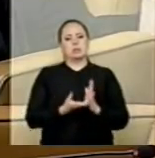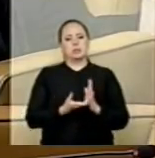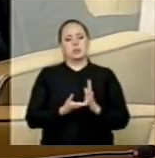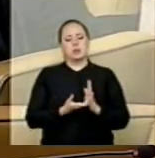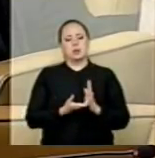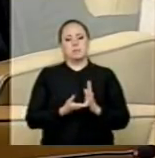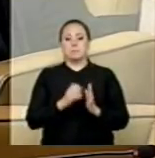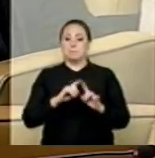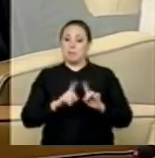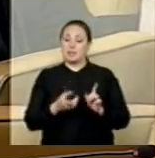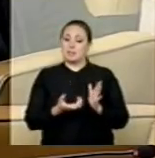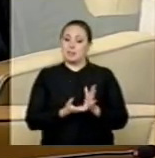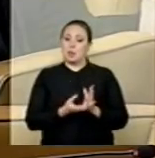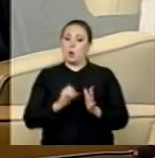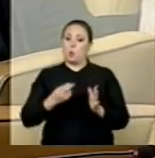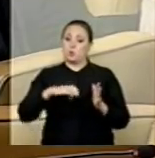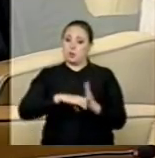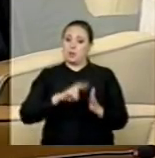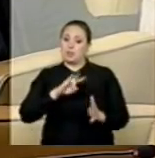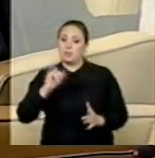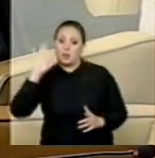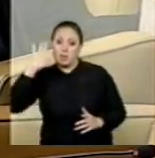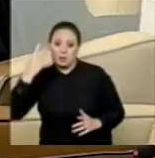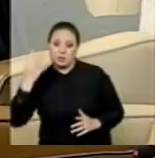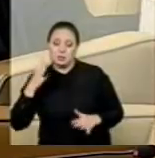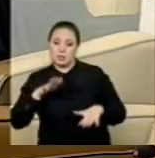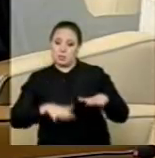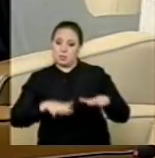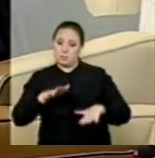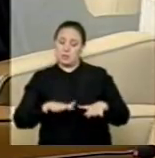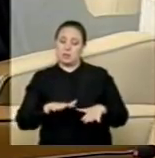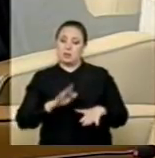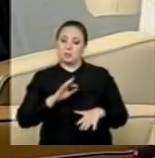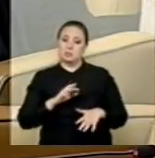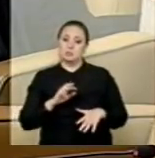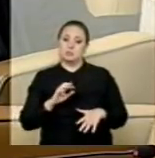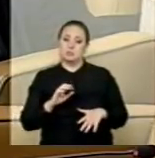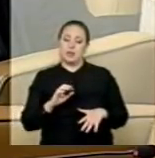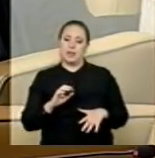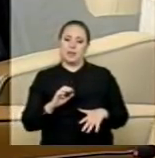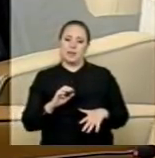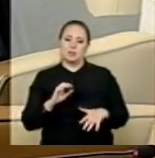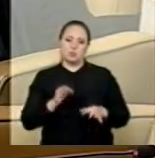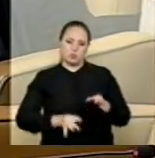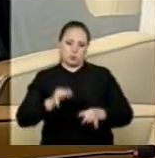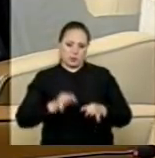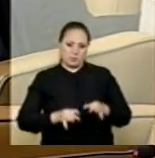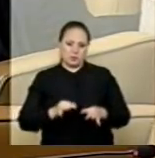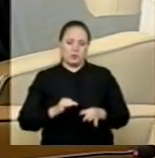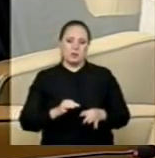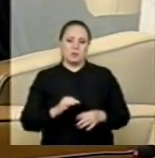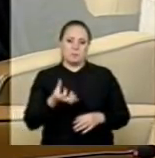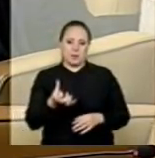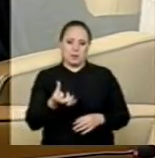declará-la, de acordo com o entendimento adotado pela primeira turma no julgamento da ação penal